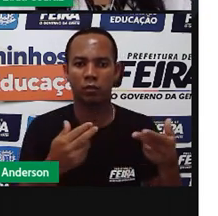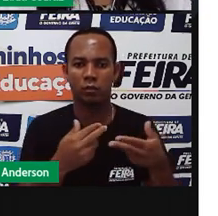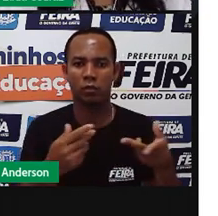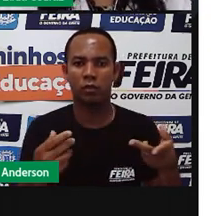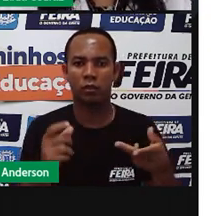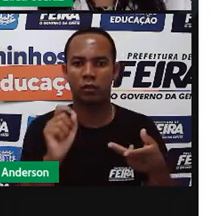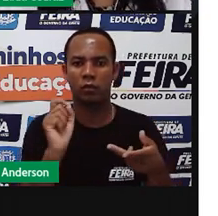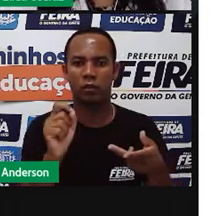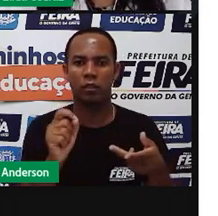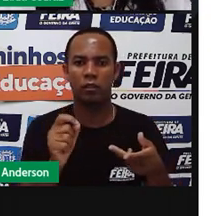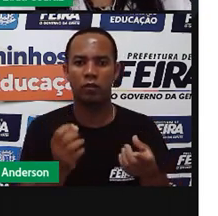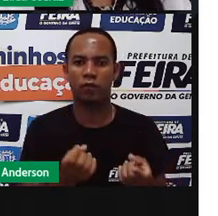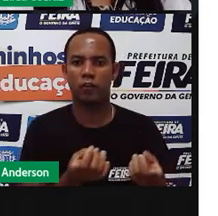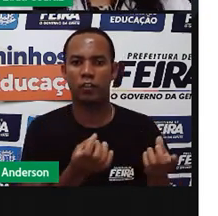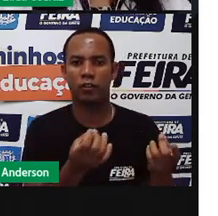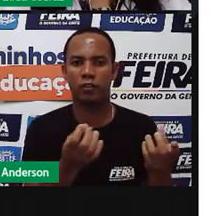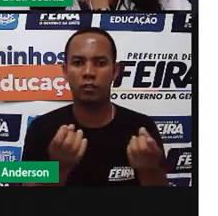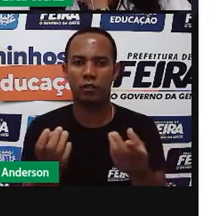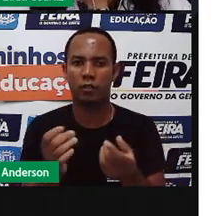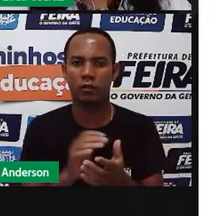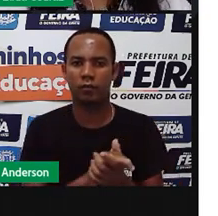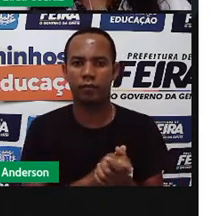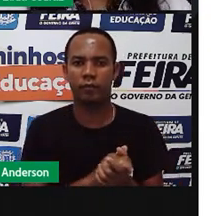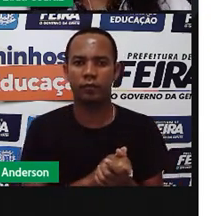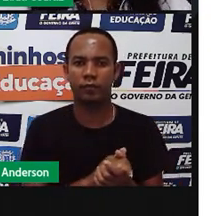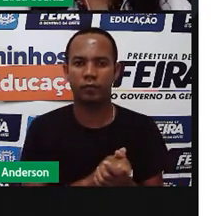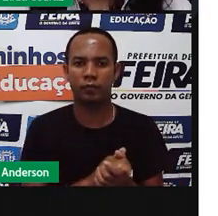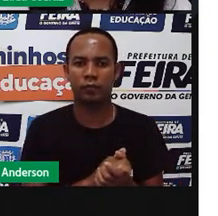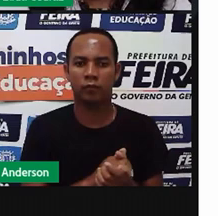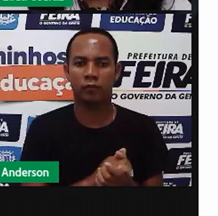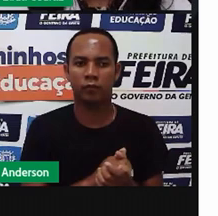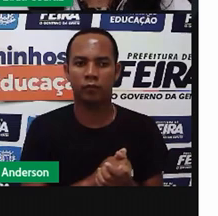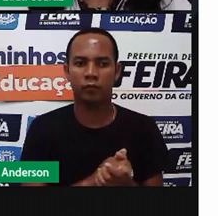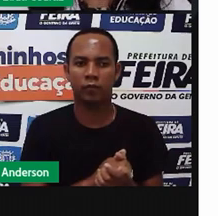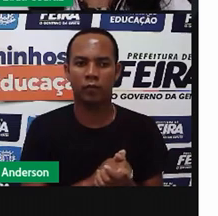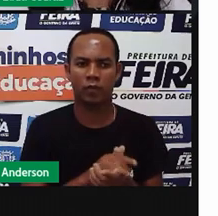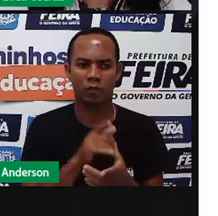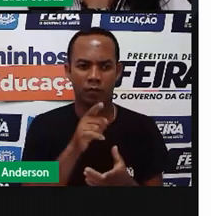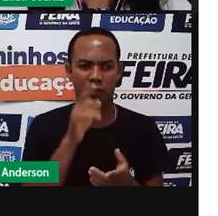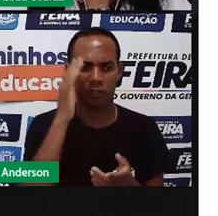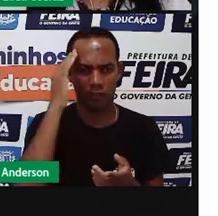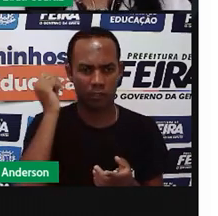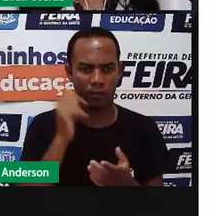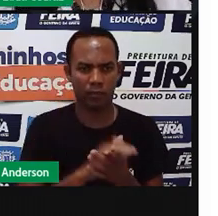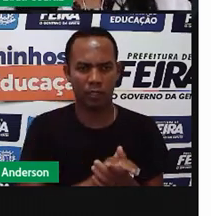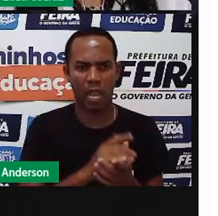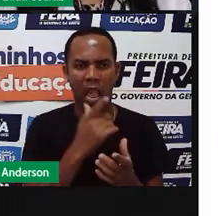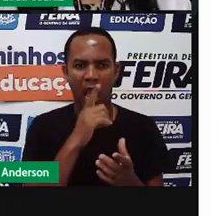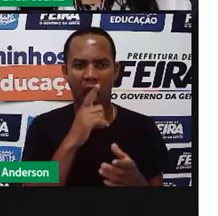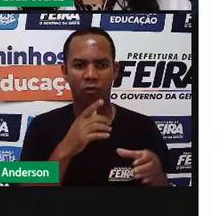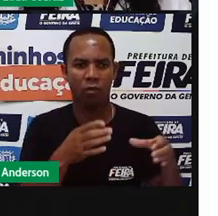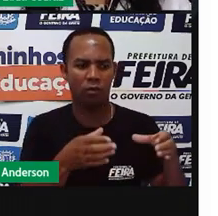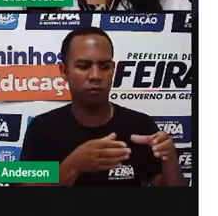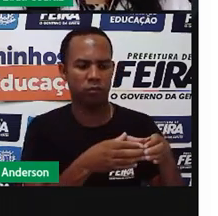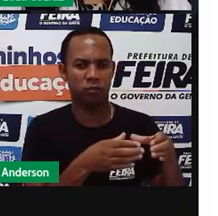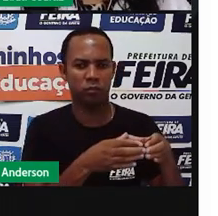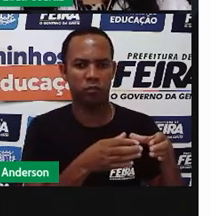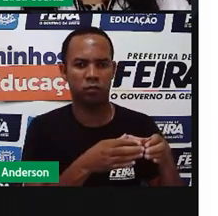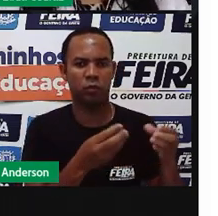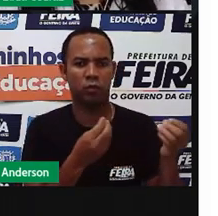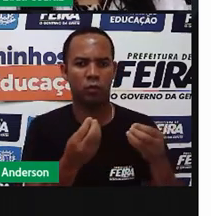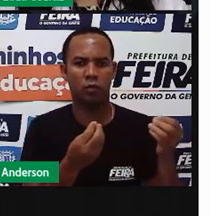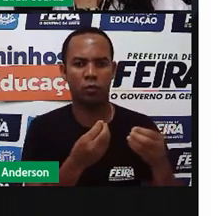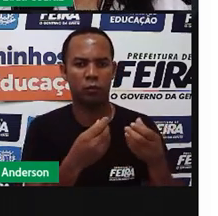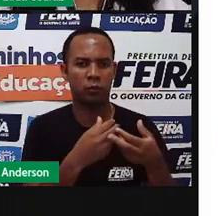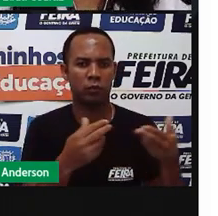são comercializadas em líquido. Você sabe de alguma? É,